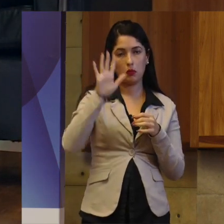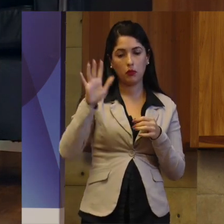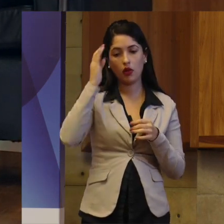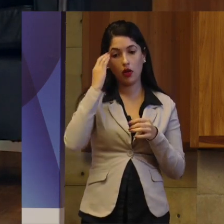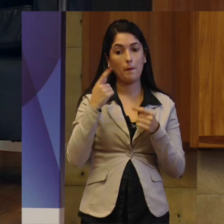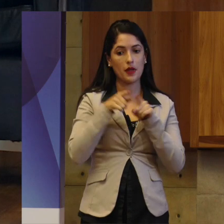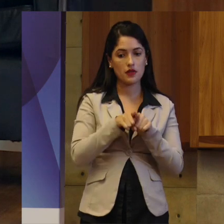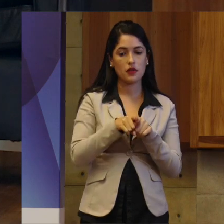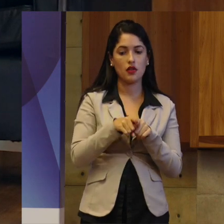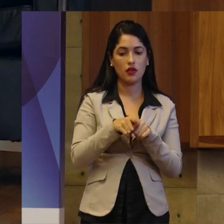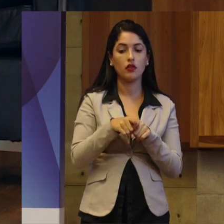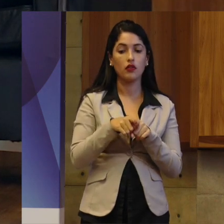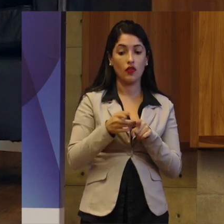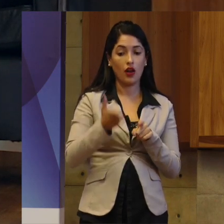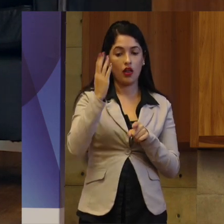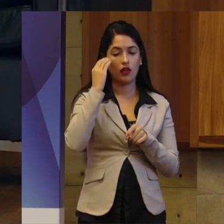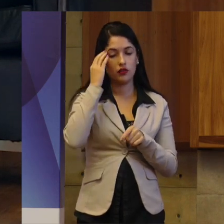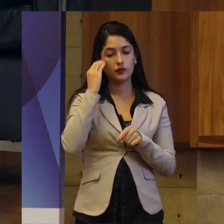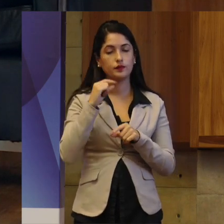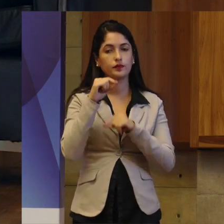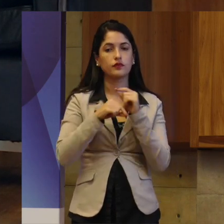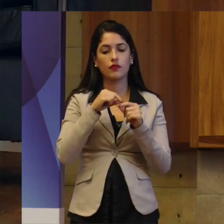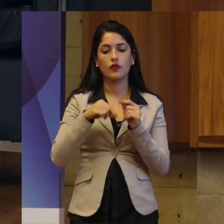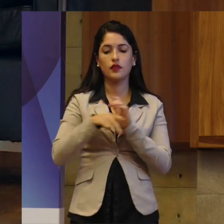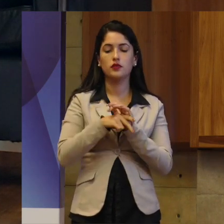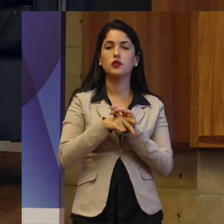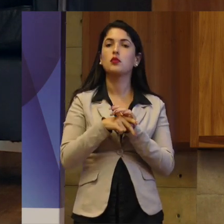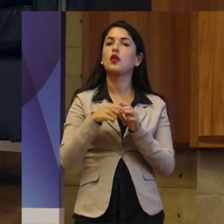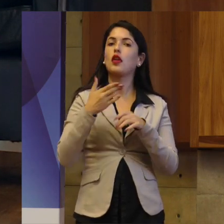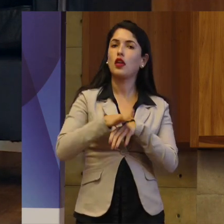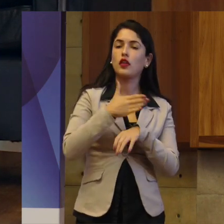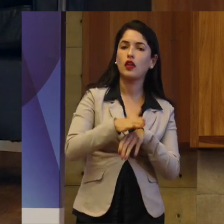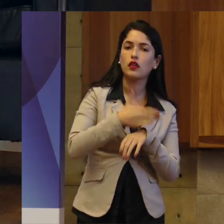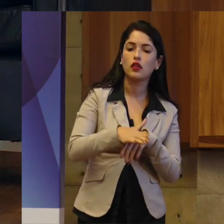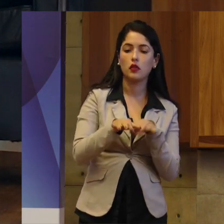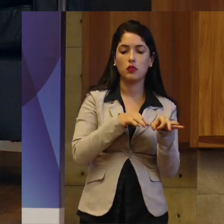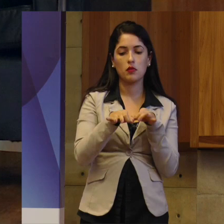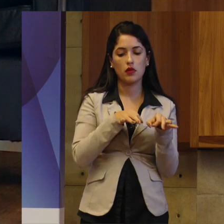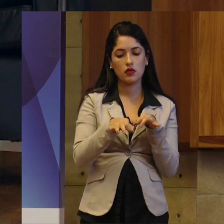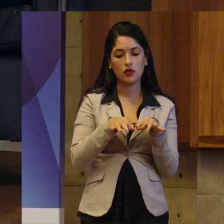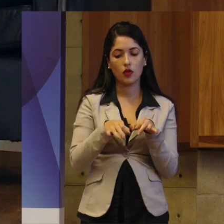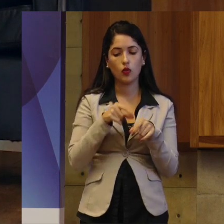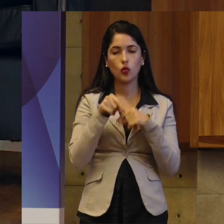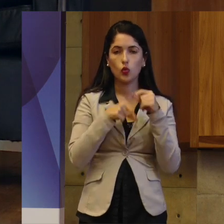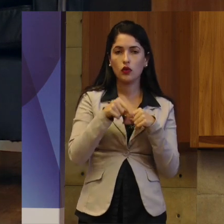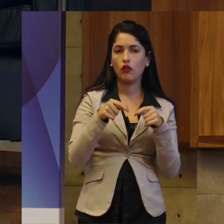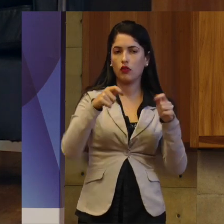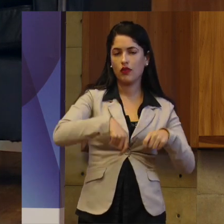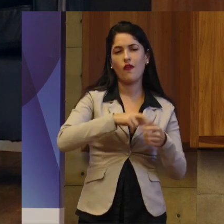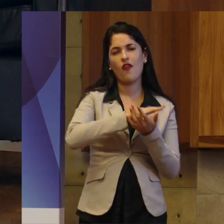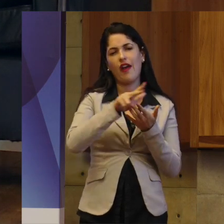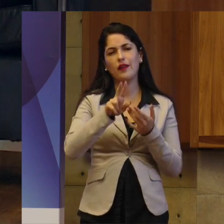mais ampla e diversificada. Esse exercício de preparação para essas comissões, tem vários nomes,